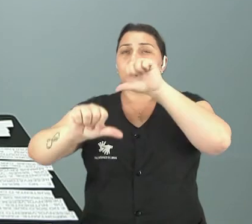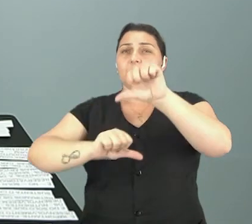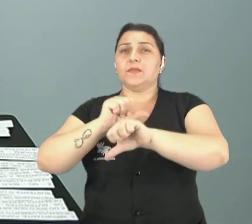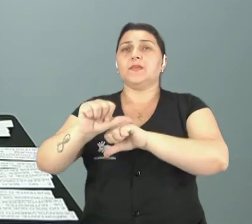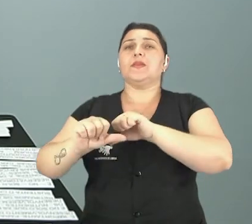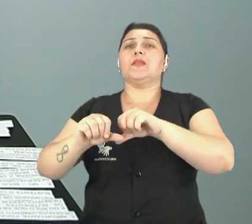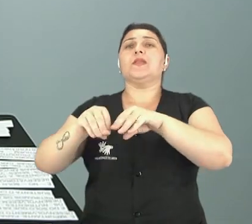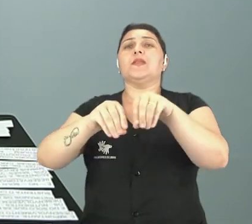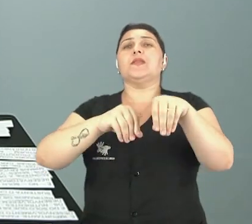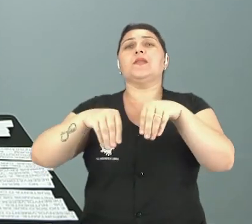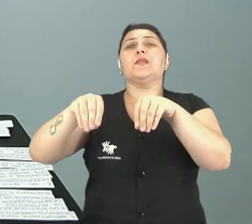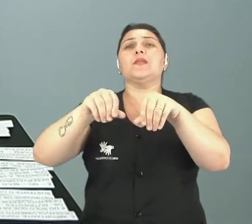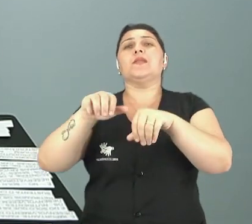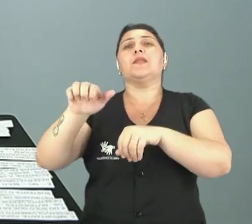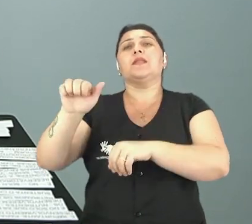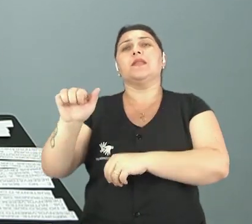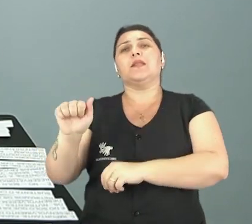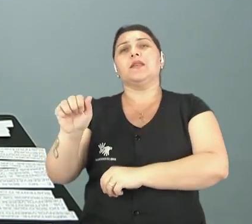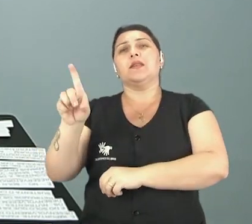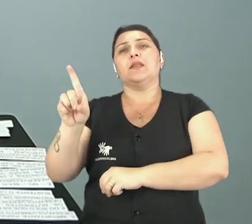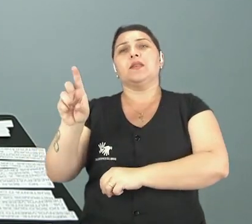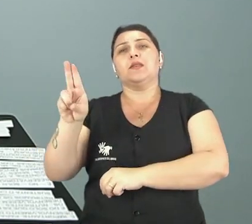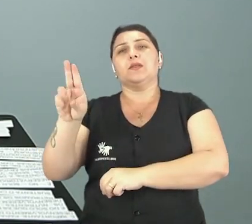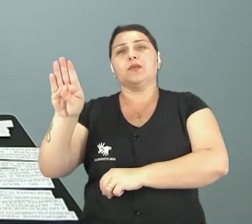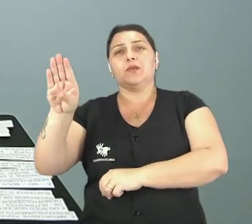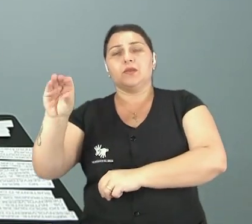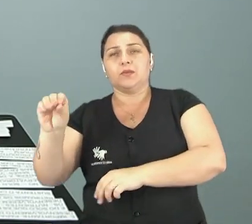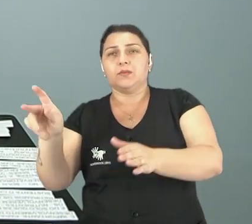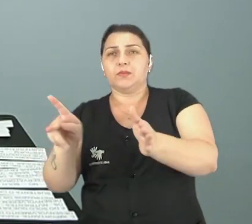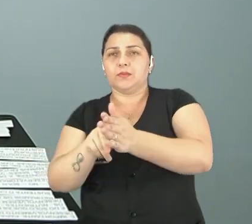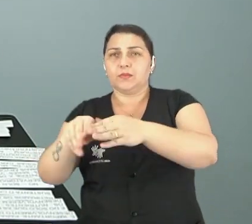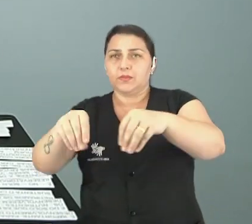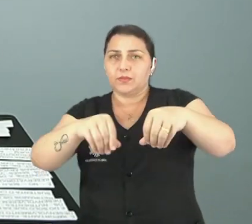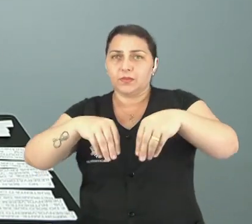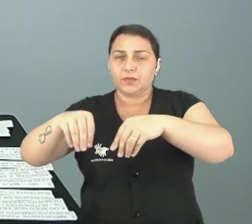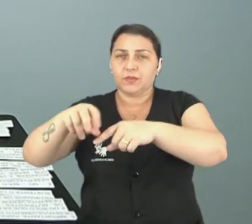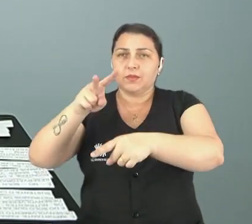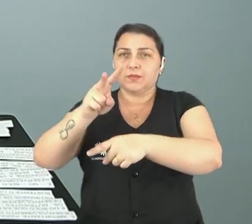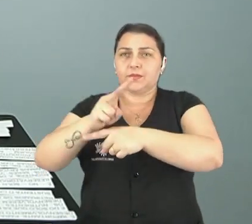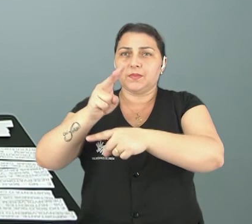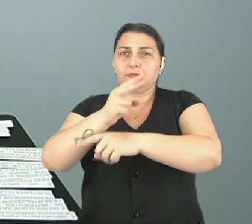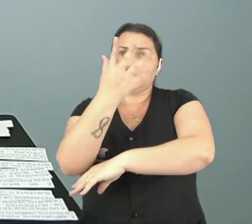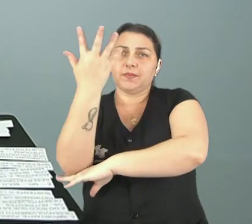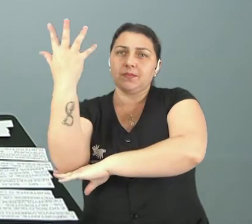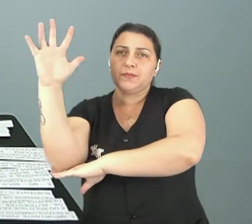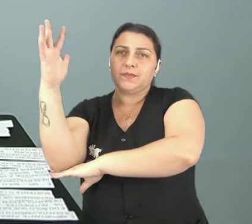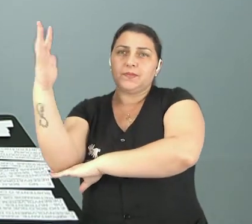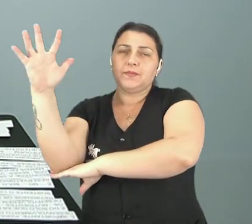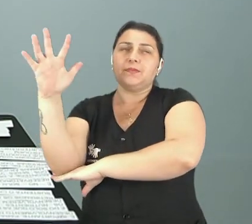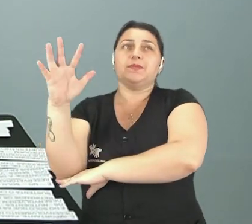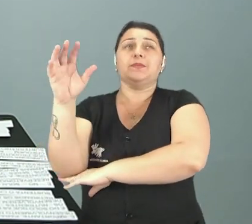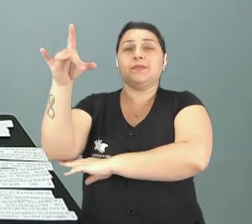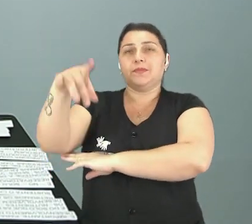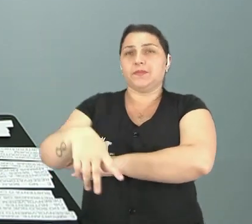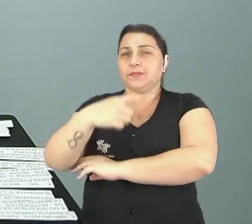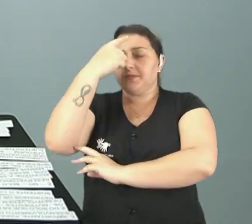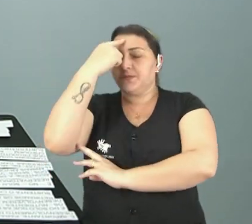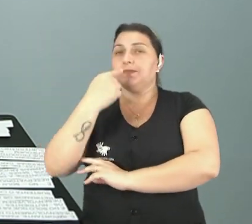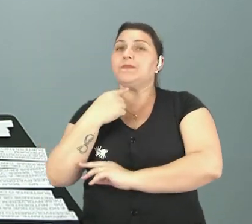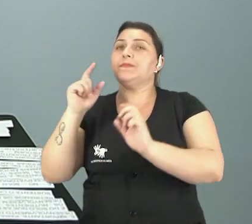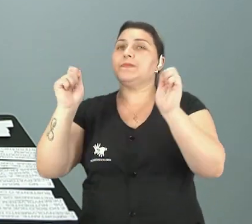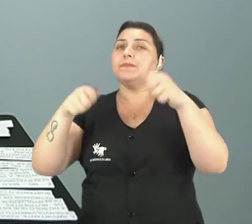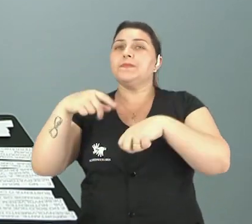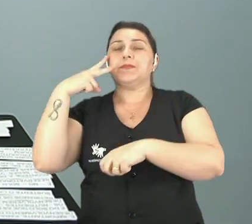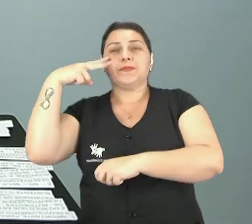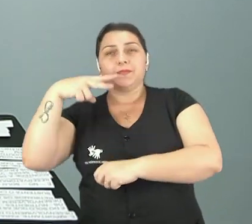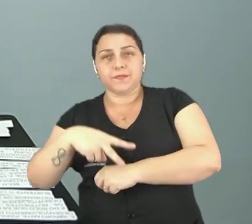vai se transformar em quê? Em adubo para o solo. Muito bem. Aqui na última imagem, ó, é possível observar o